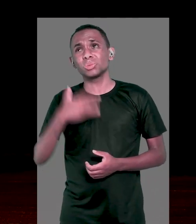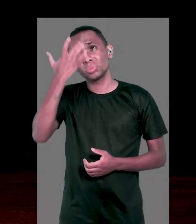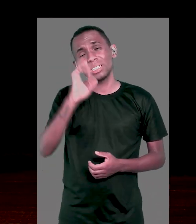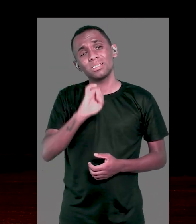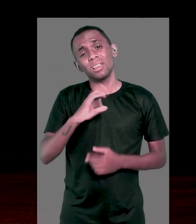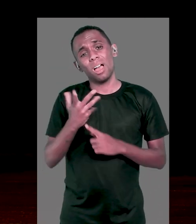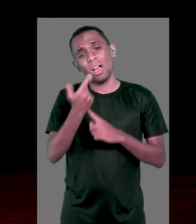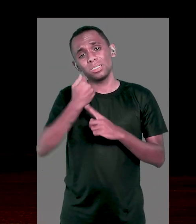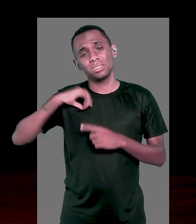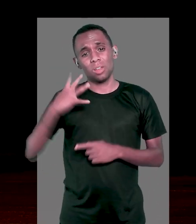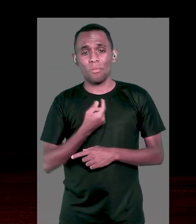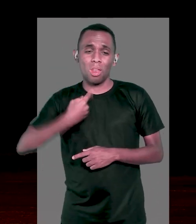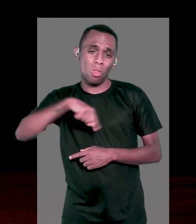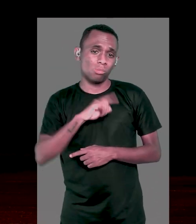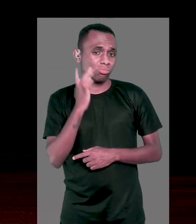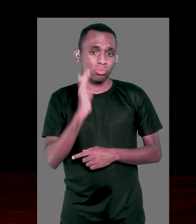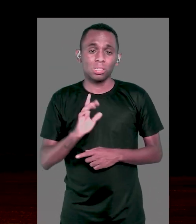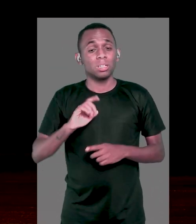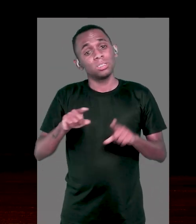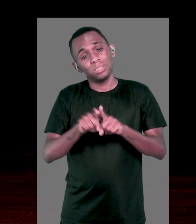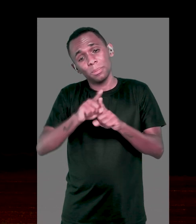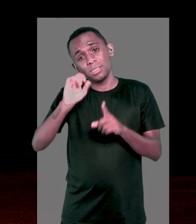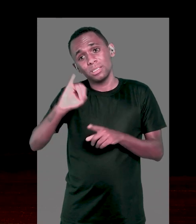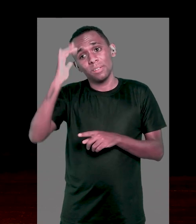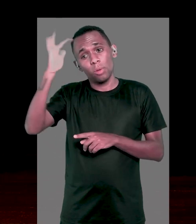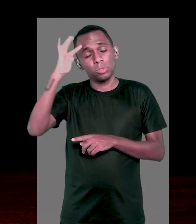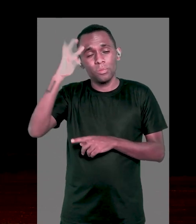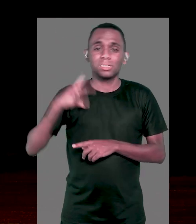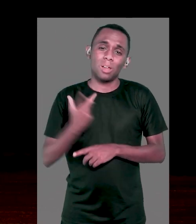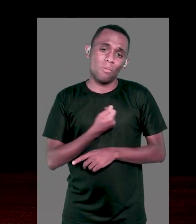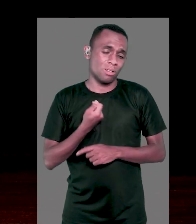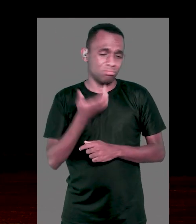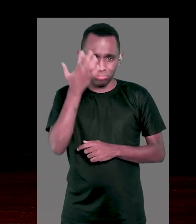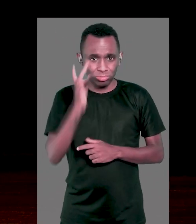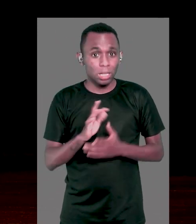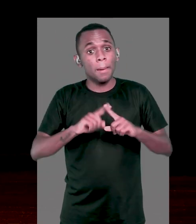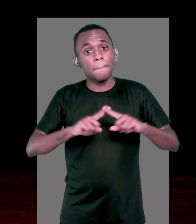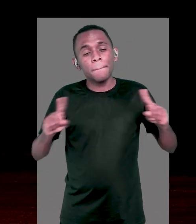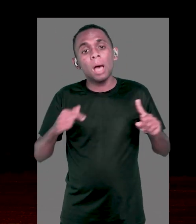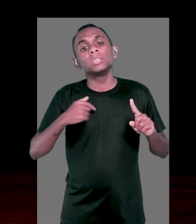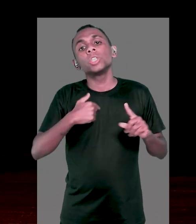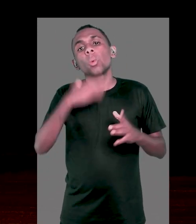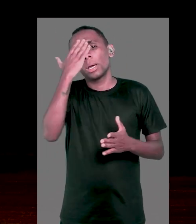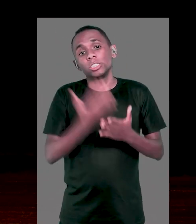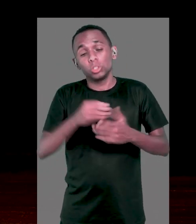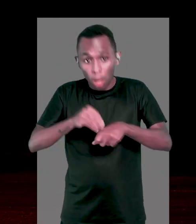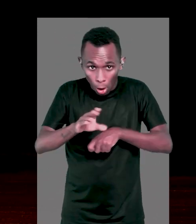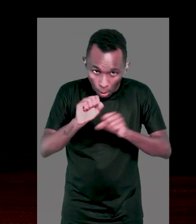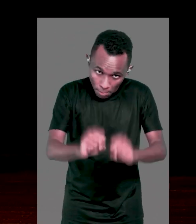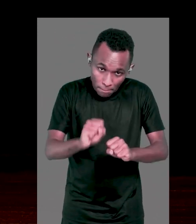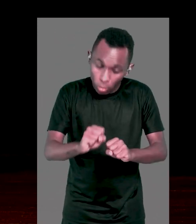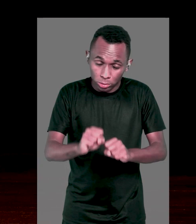sinalizar caminhos e o que é o que é importante e eu como historiador da arte